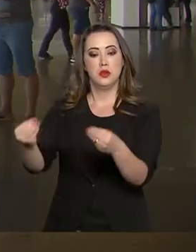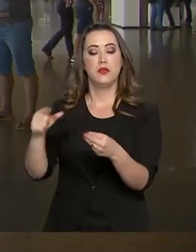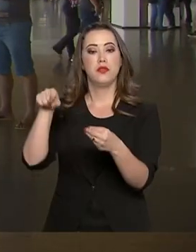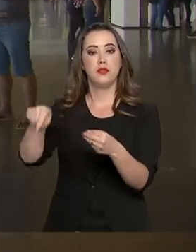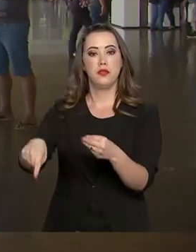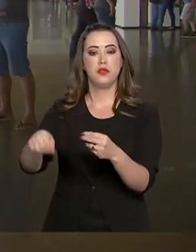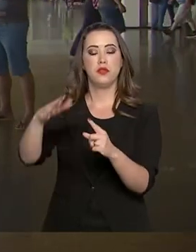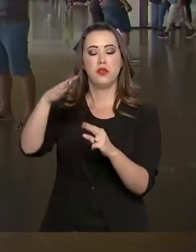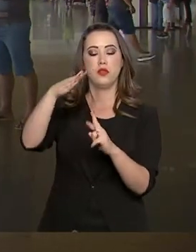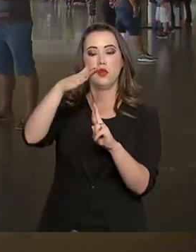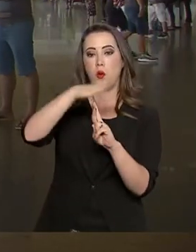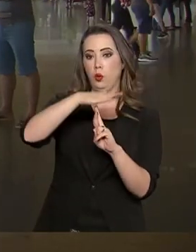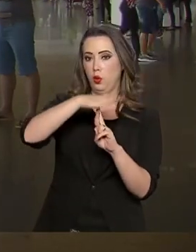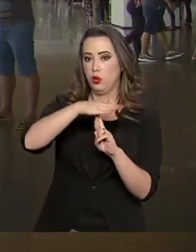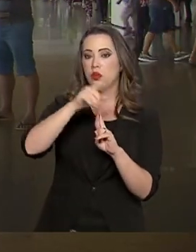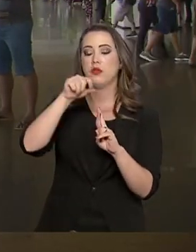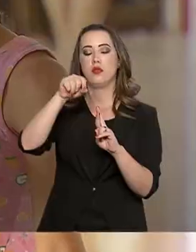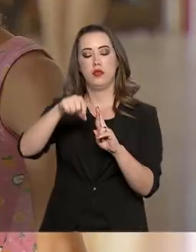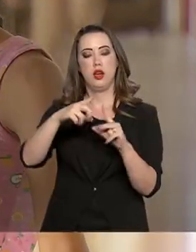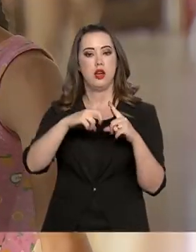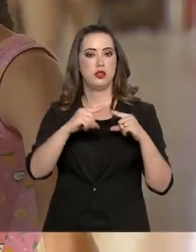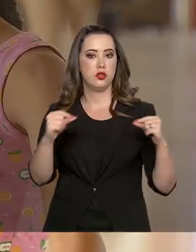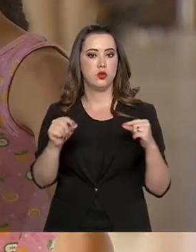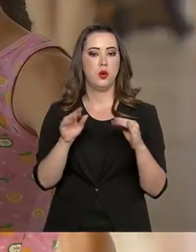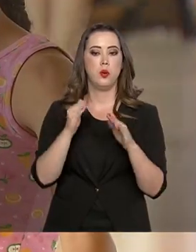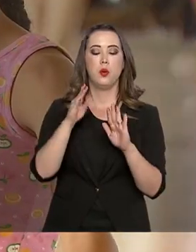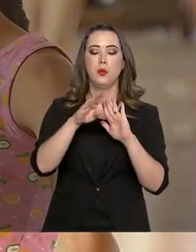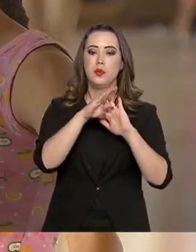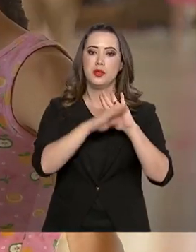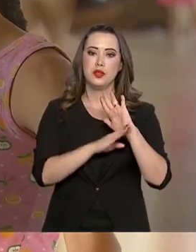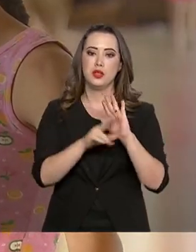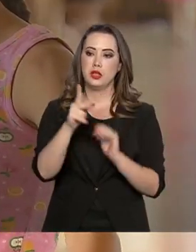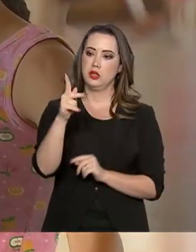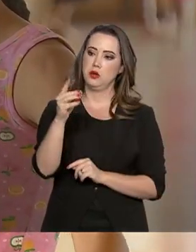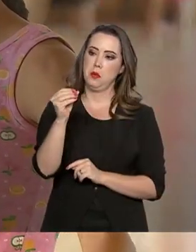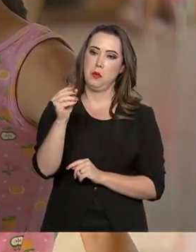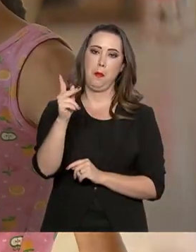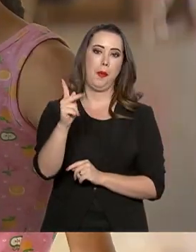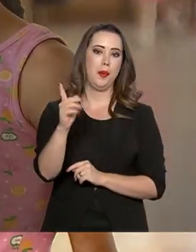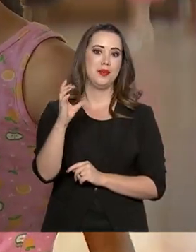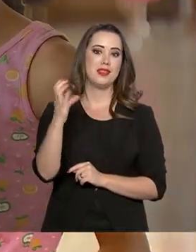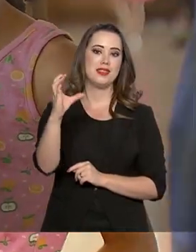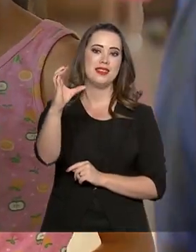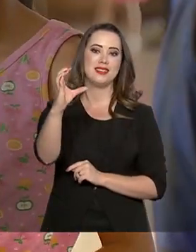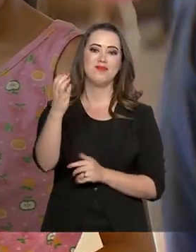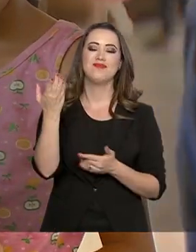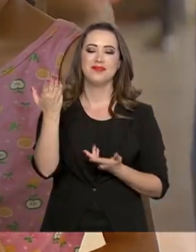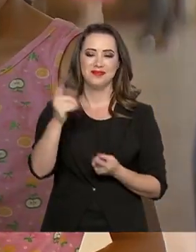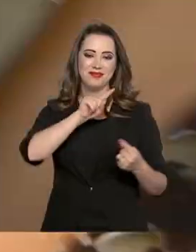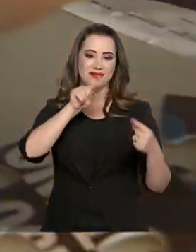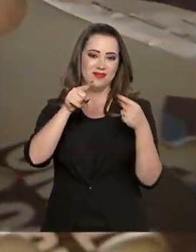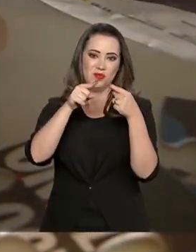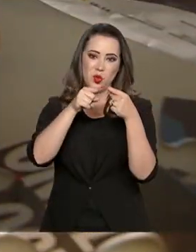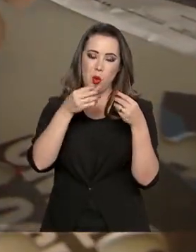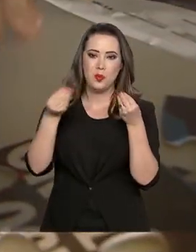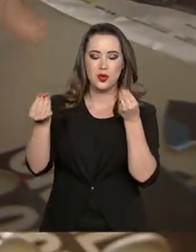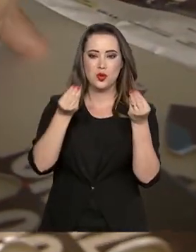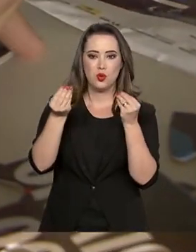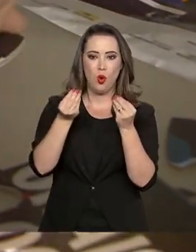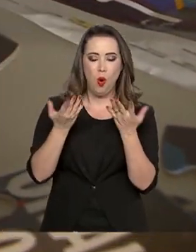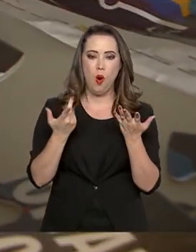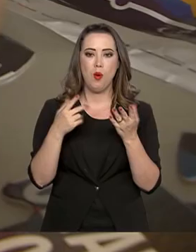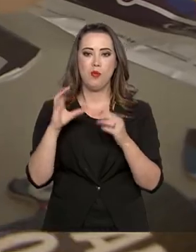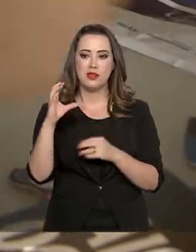rodoviária interestadual de Brasília o programa Pop Ciência. O objetivo é mostrar como a